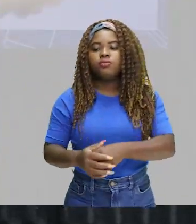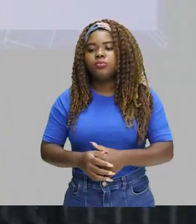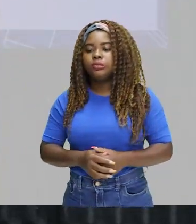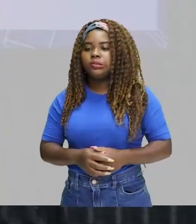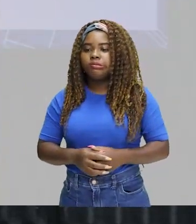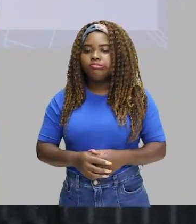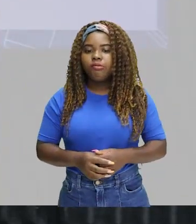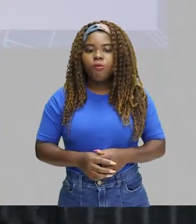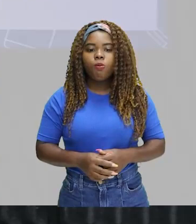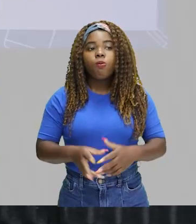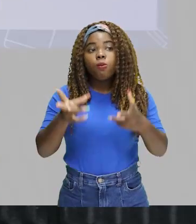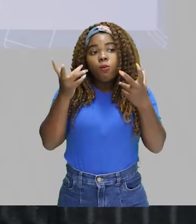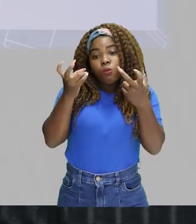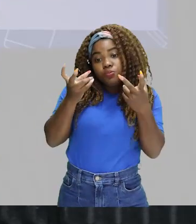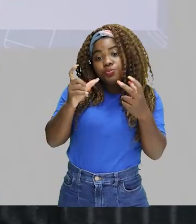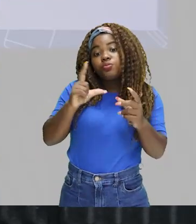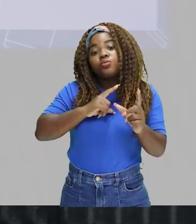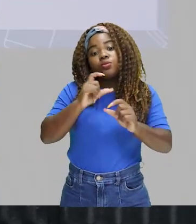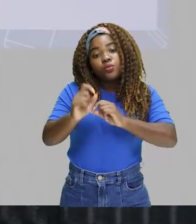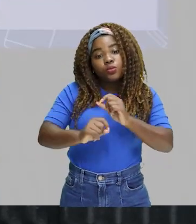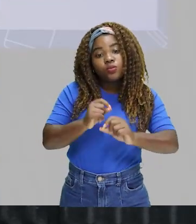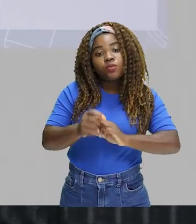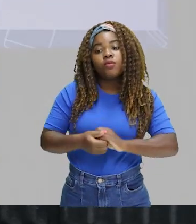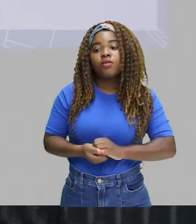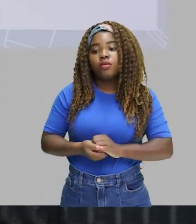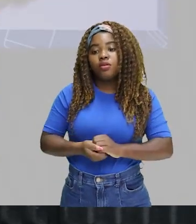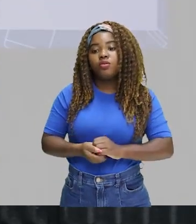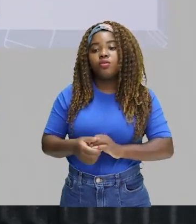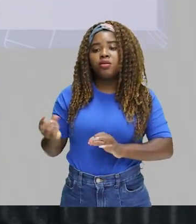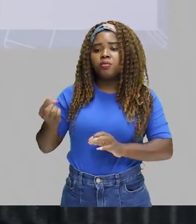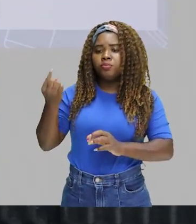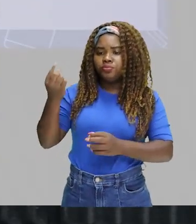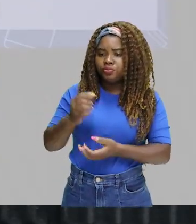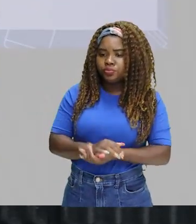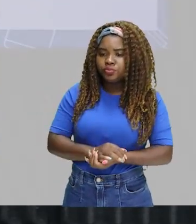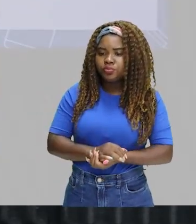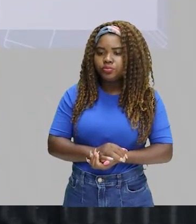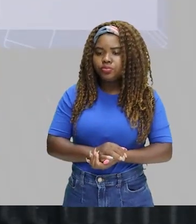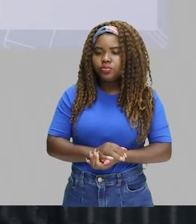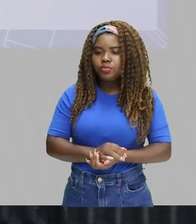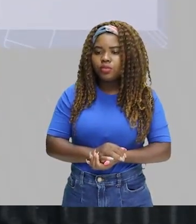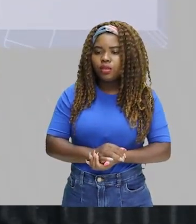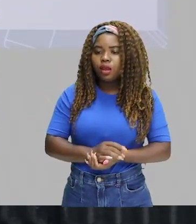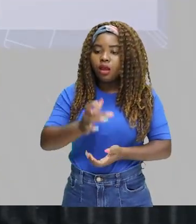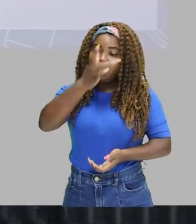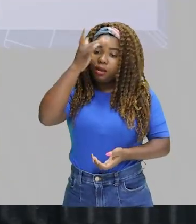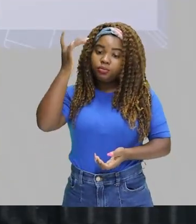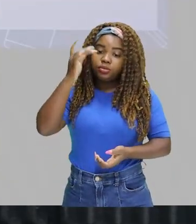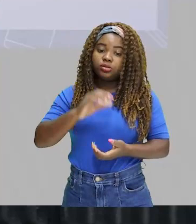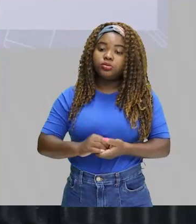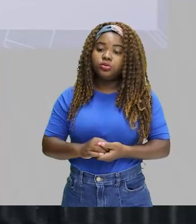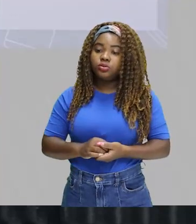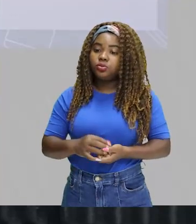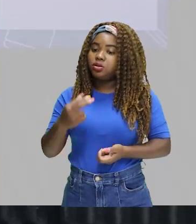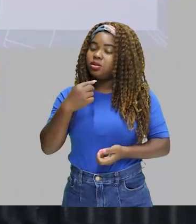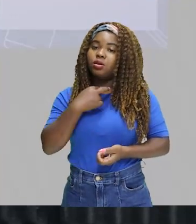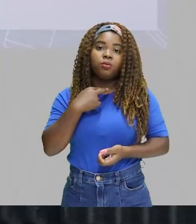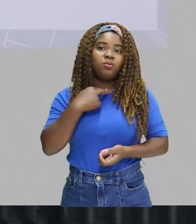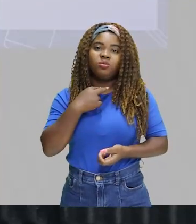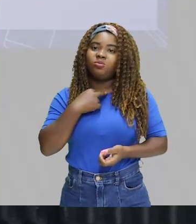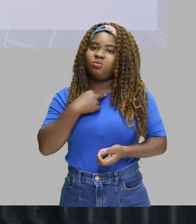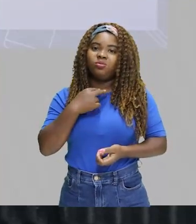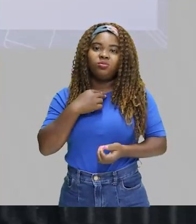Se vocês perceberem, tem aqui uma parte um pouquinho mais alta. O atleta, em momento algum, ele pode sair dessa